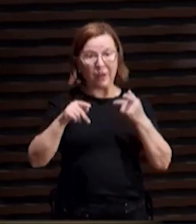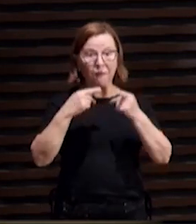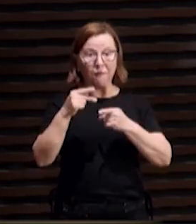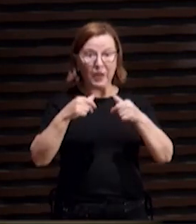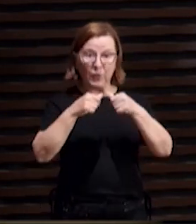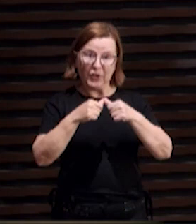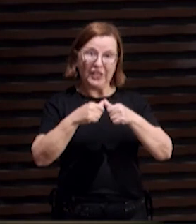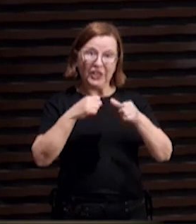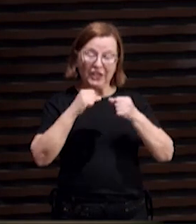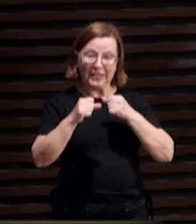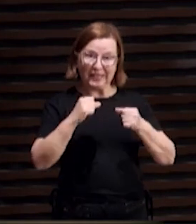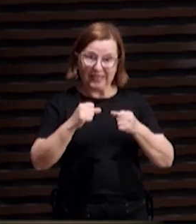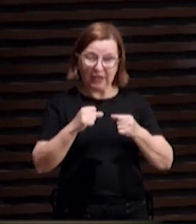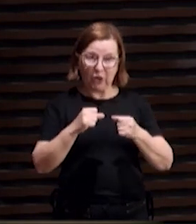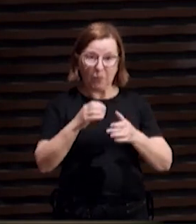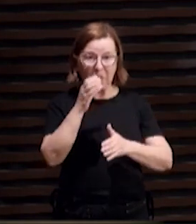Salmo 8 e deixou lá,